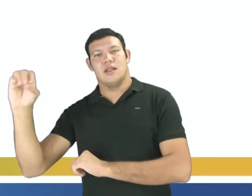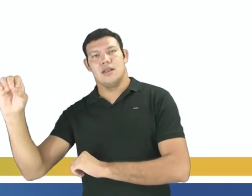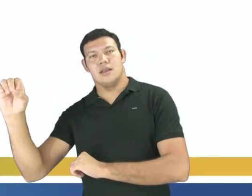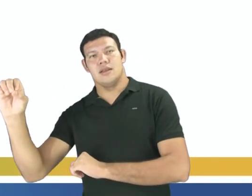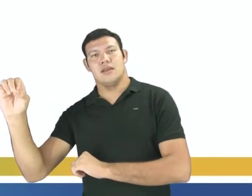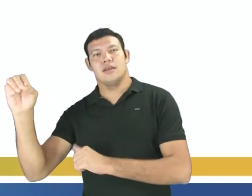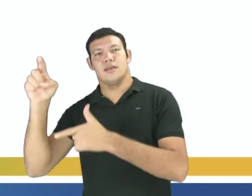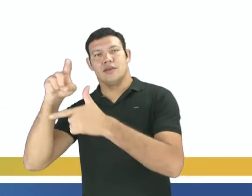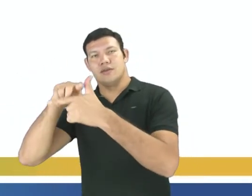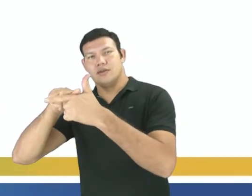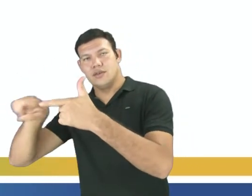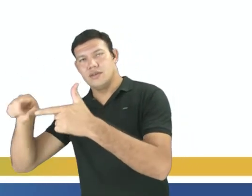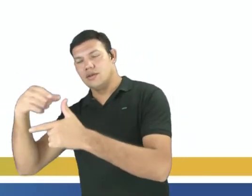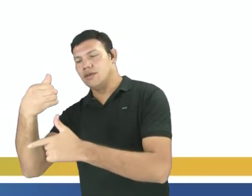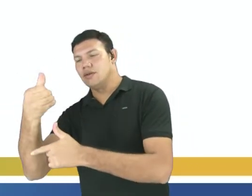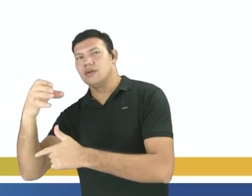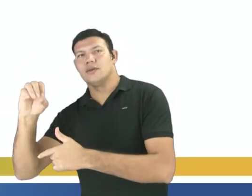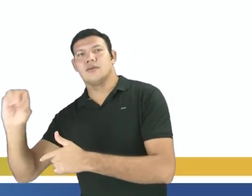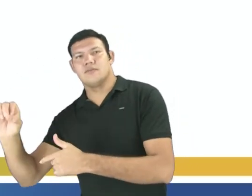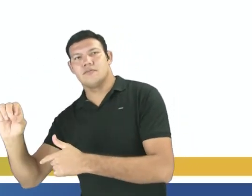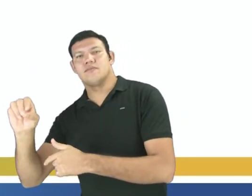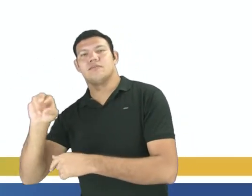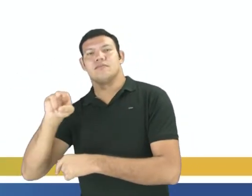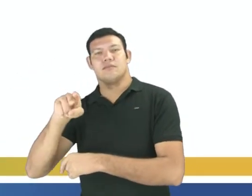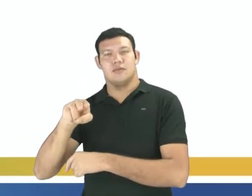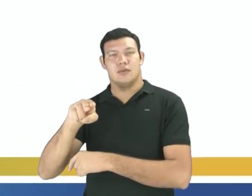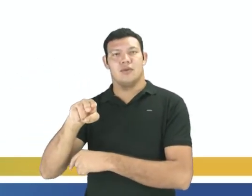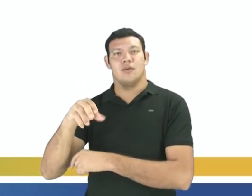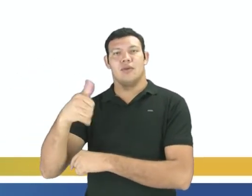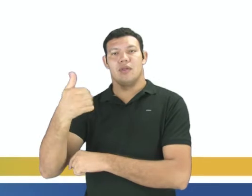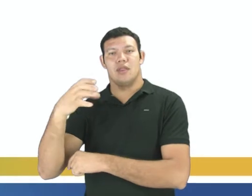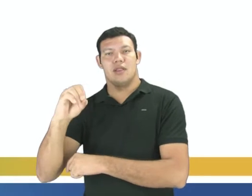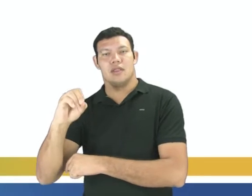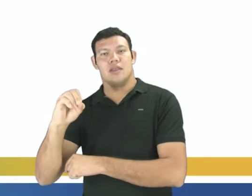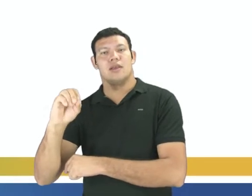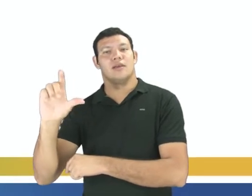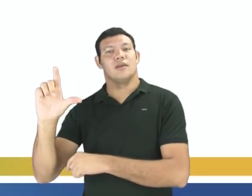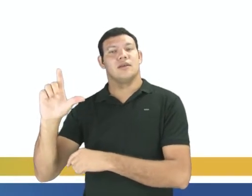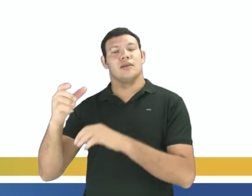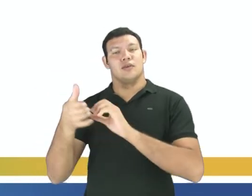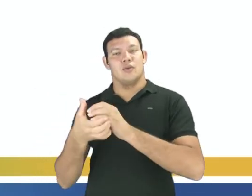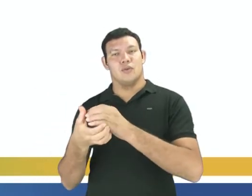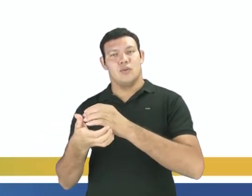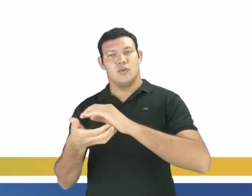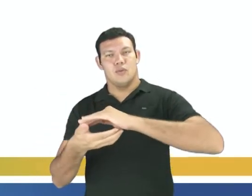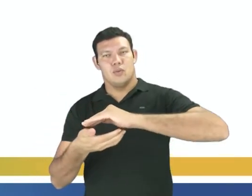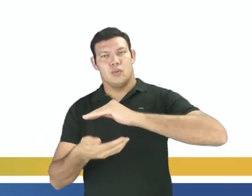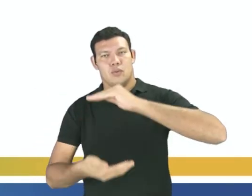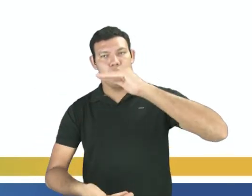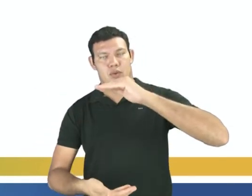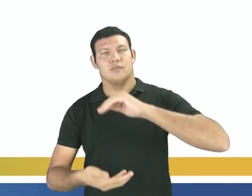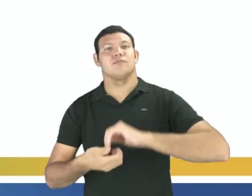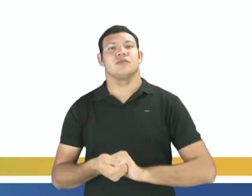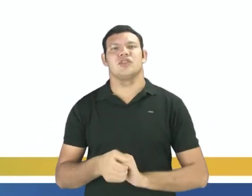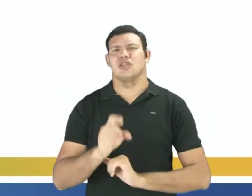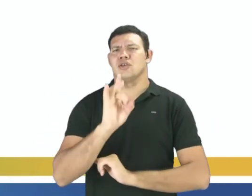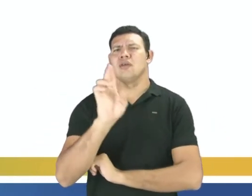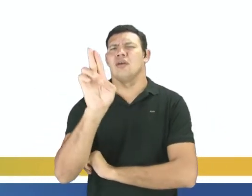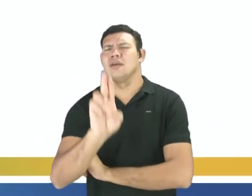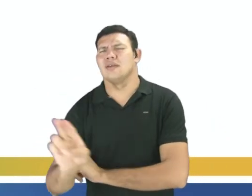Ou seja, nós precisaremos apenas de 10 latas para utilizar com